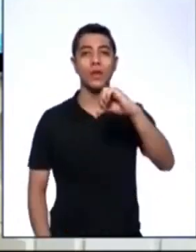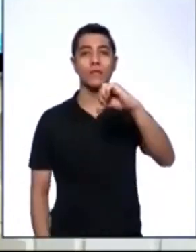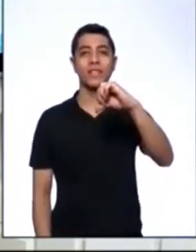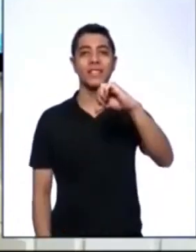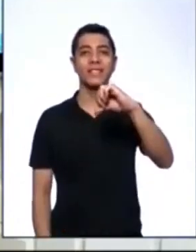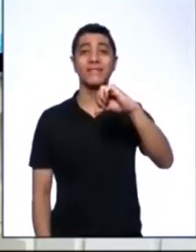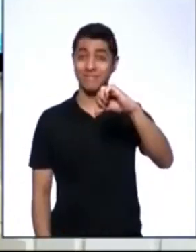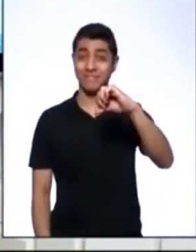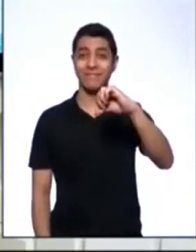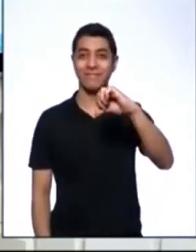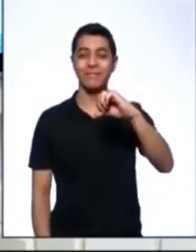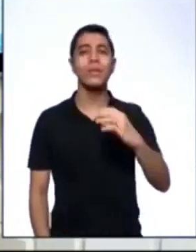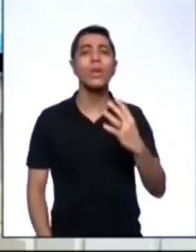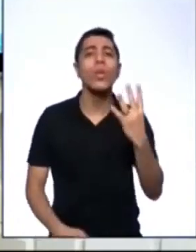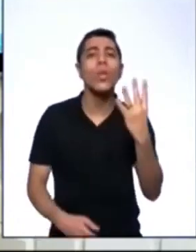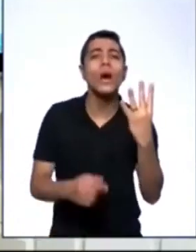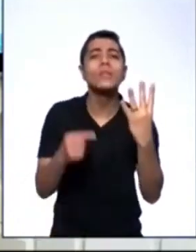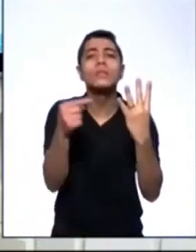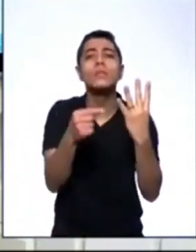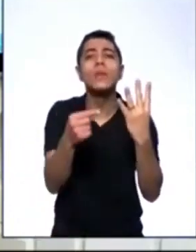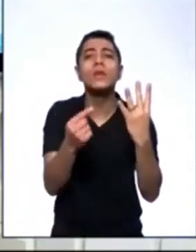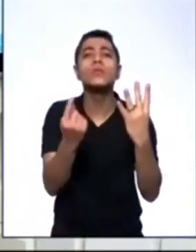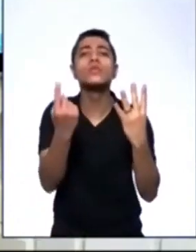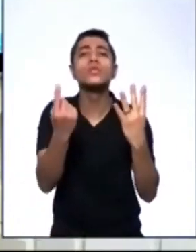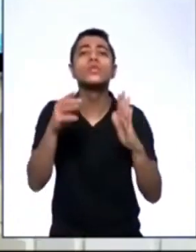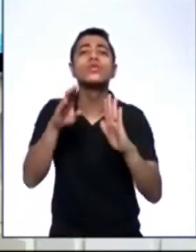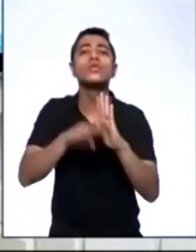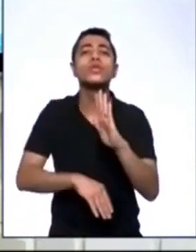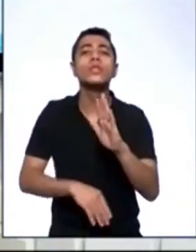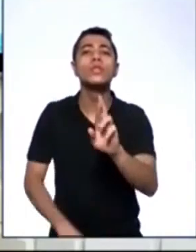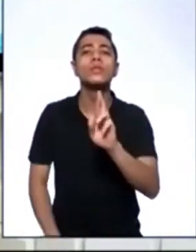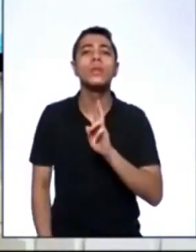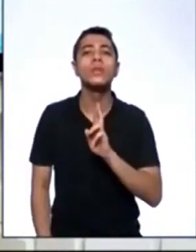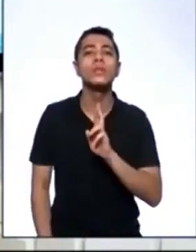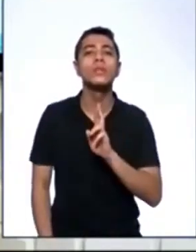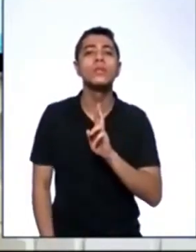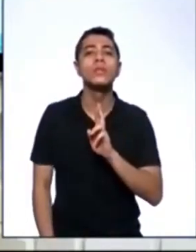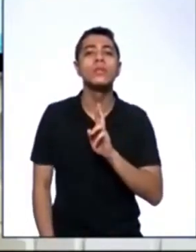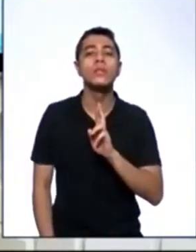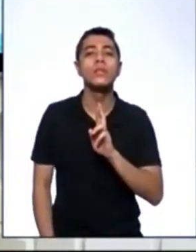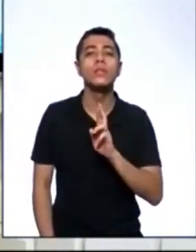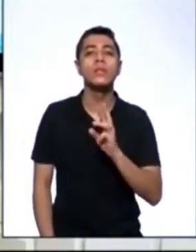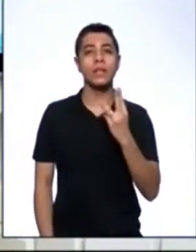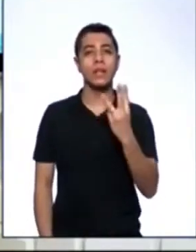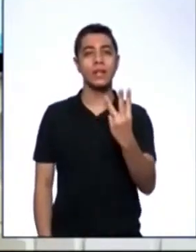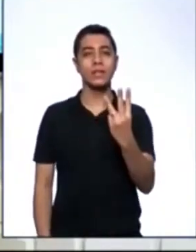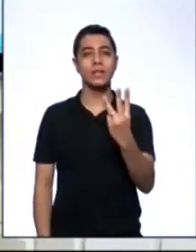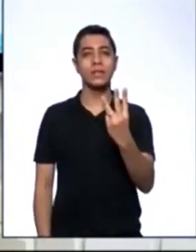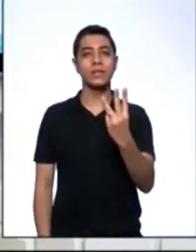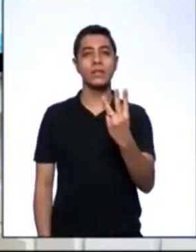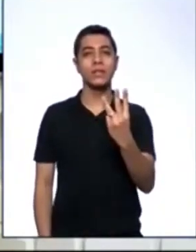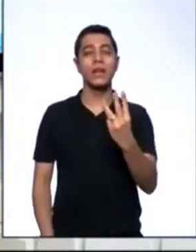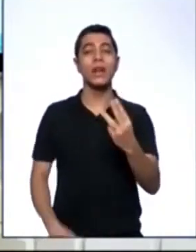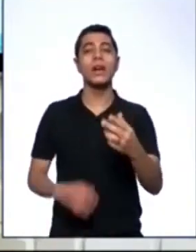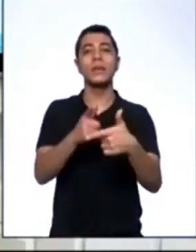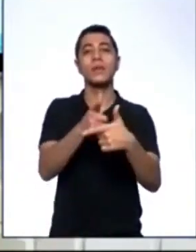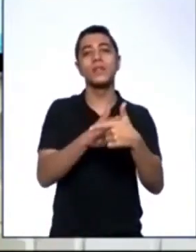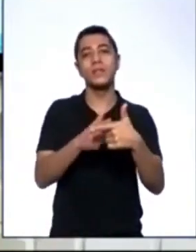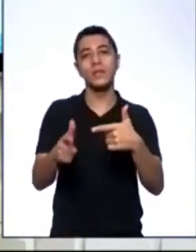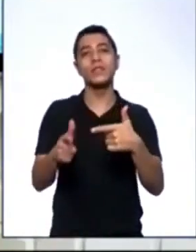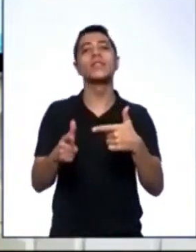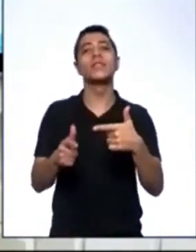e em qualquer quanto menos um vaso nem 4 - 1 é 3D 2923